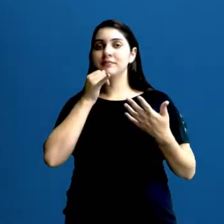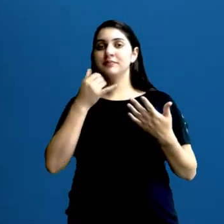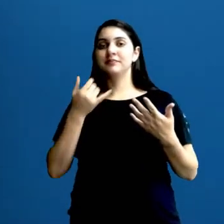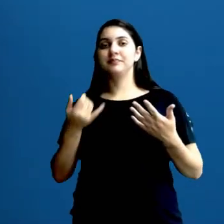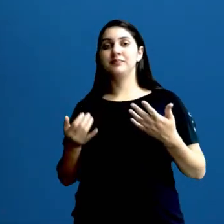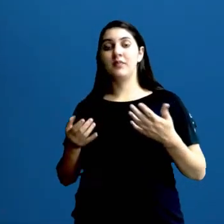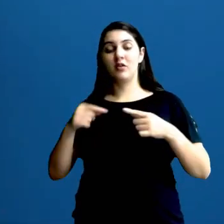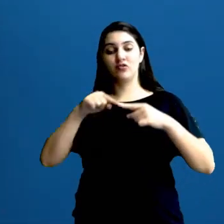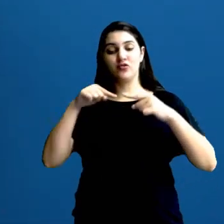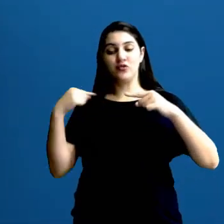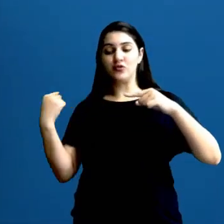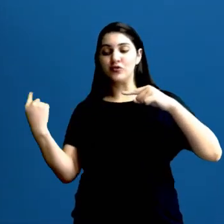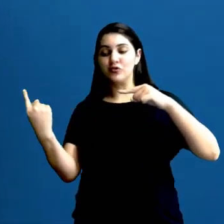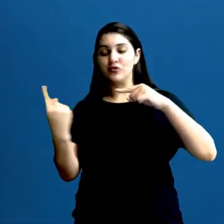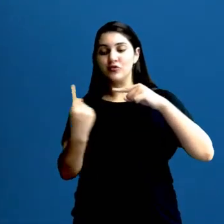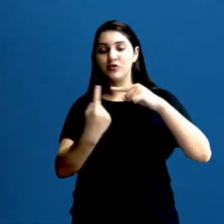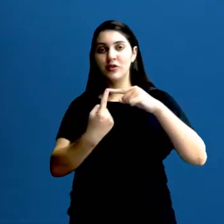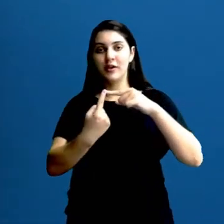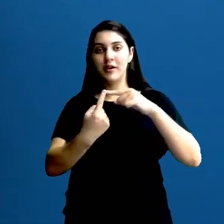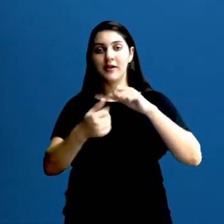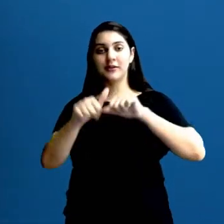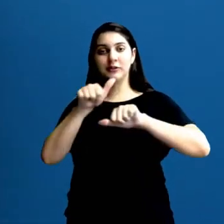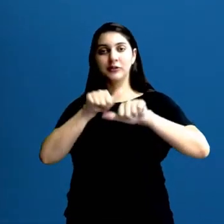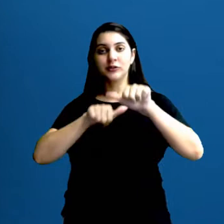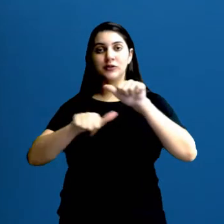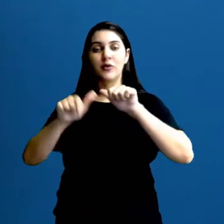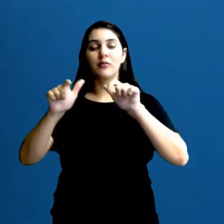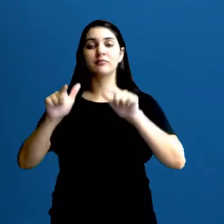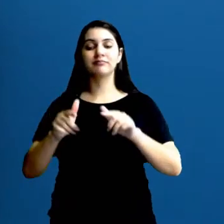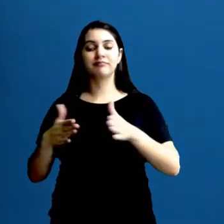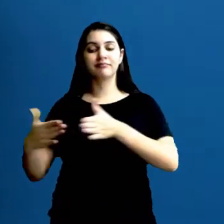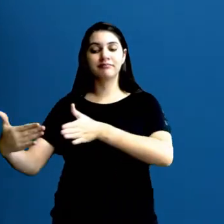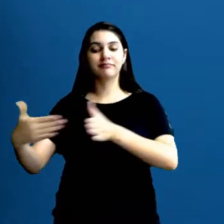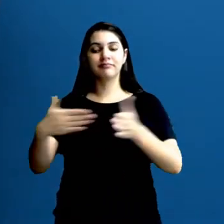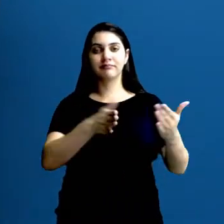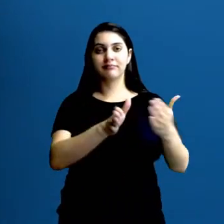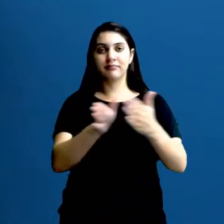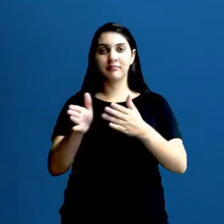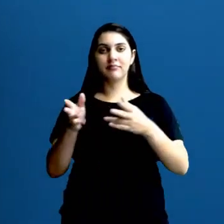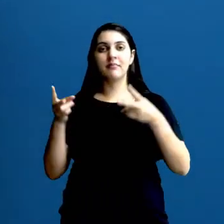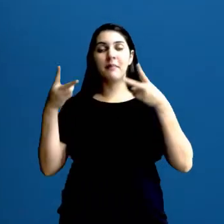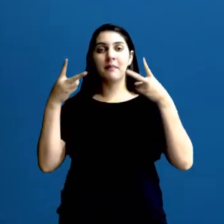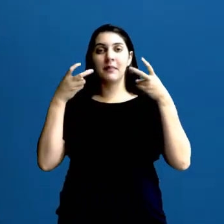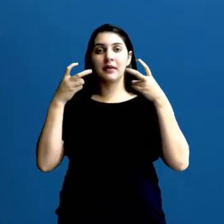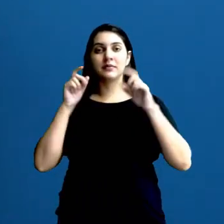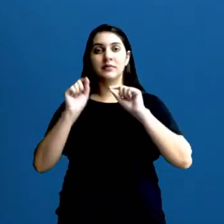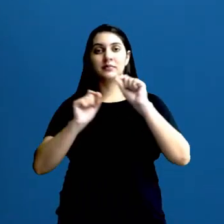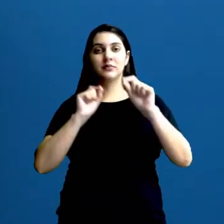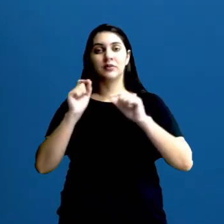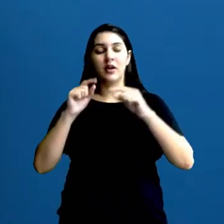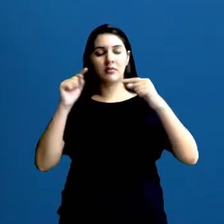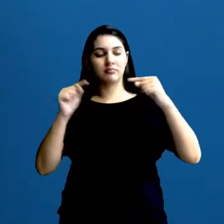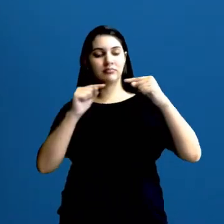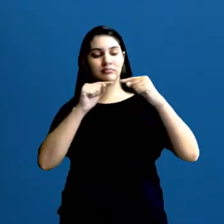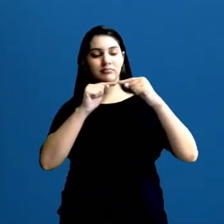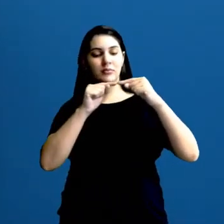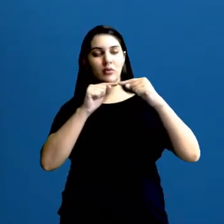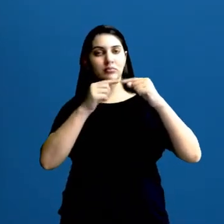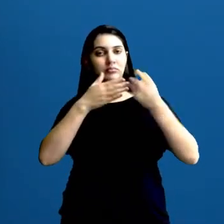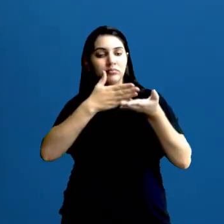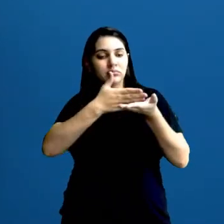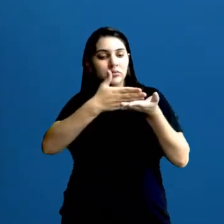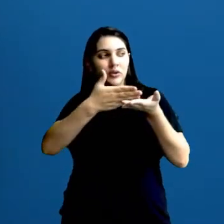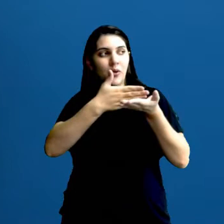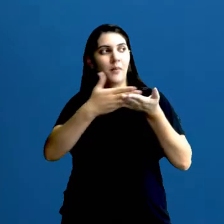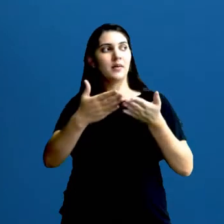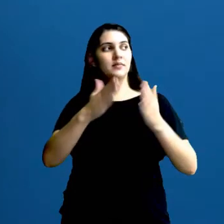a gente gira e troca de direção. Perceba que o ponto inicial saiu